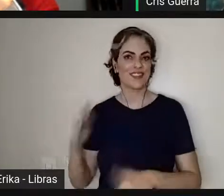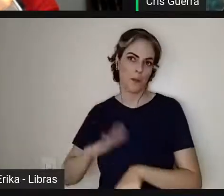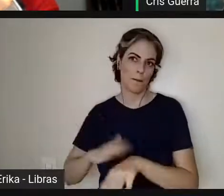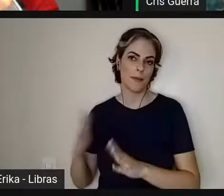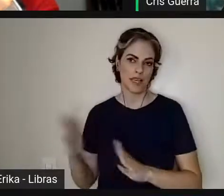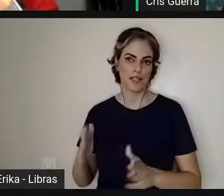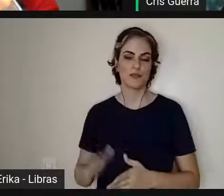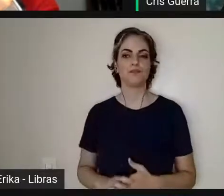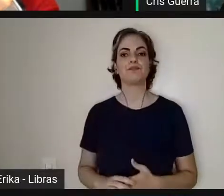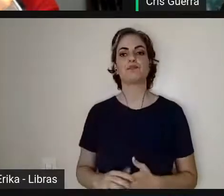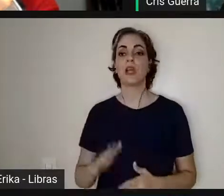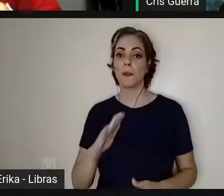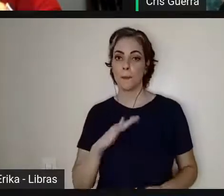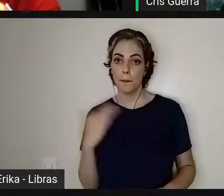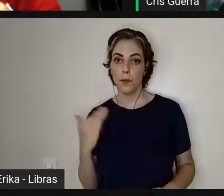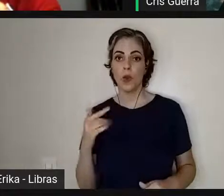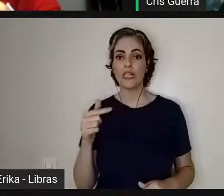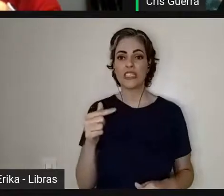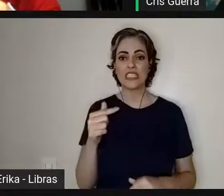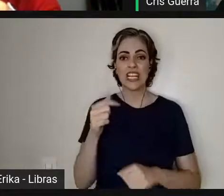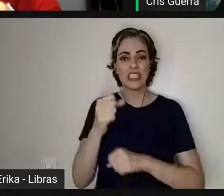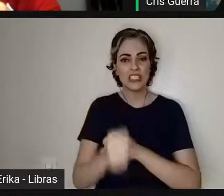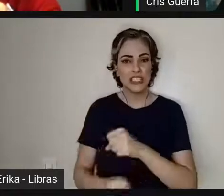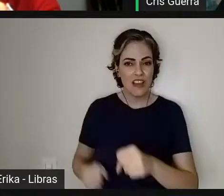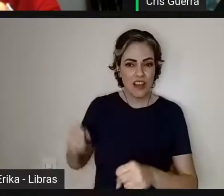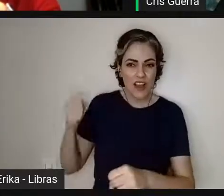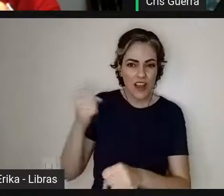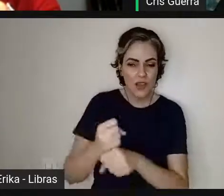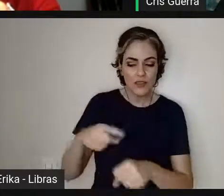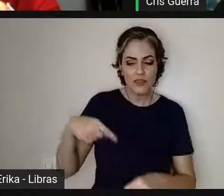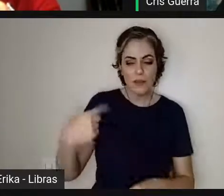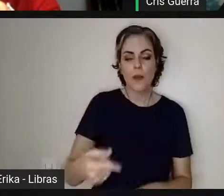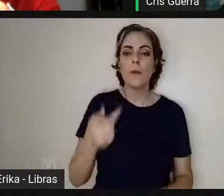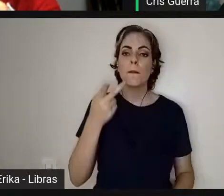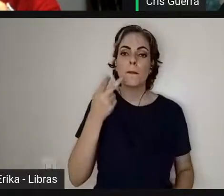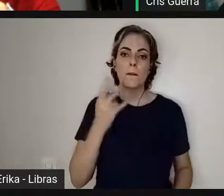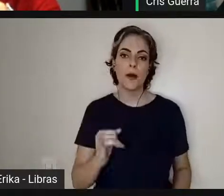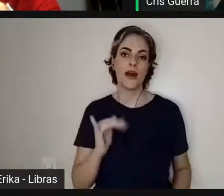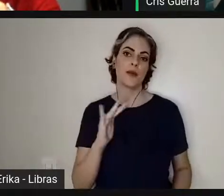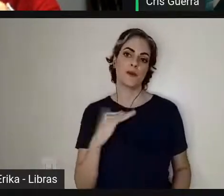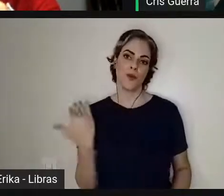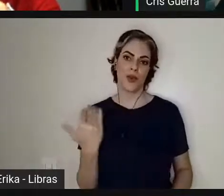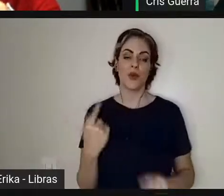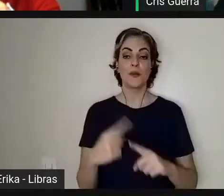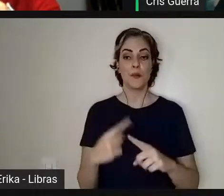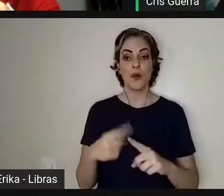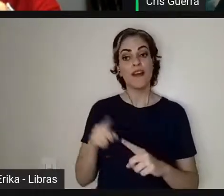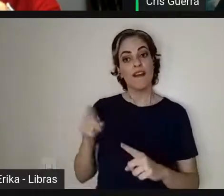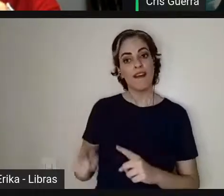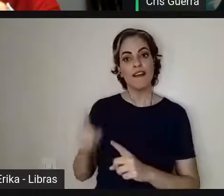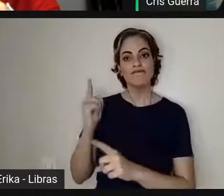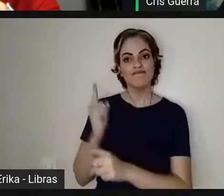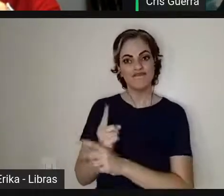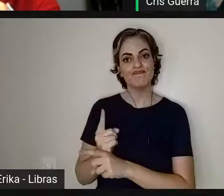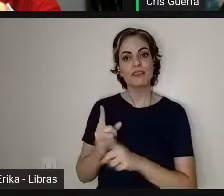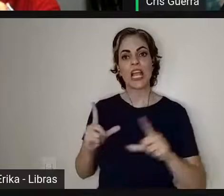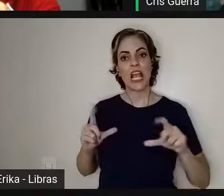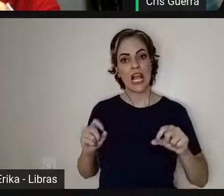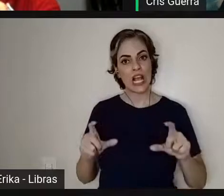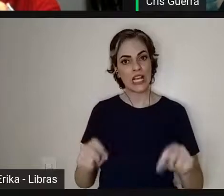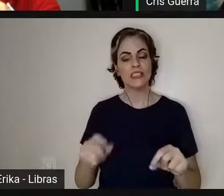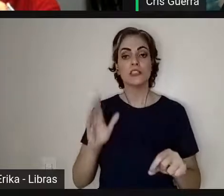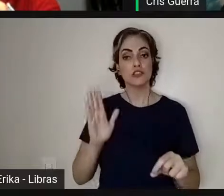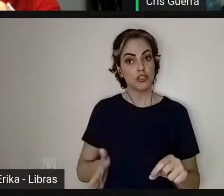anos depois da morte da mamãe, o meu pai faleceu, porque 5 anos depois da morte dela, ele desenvolveu um câncer, ele já estava casado